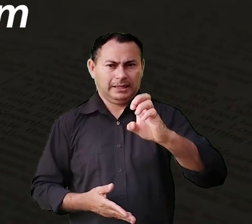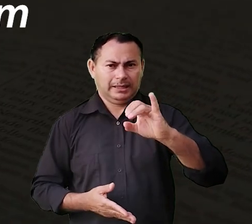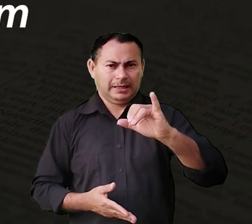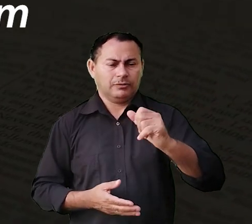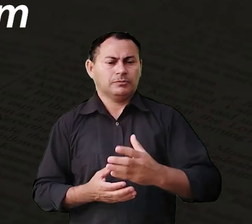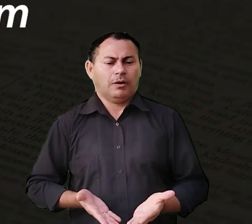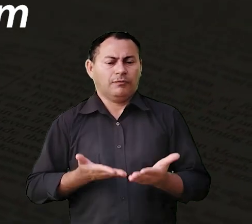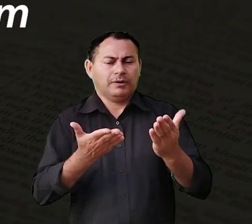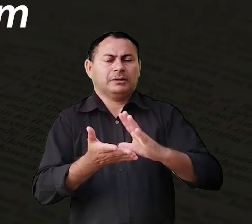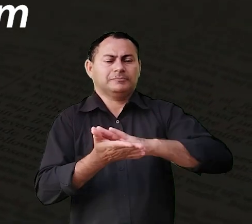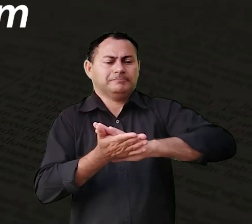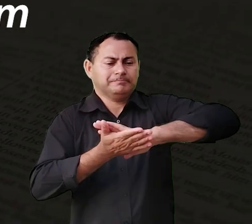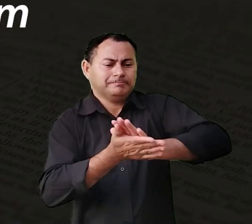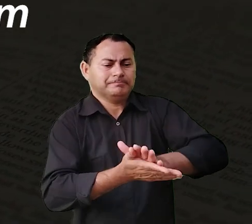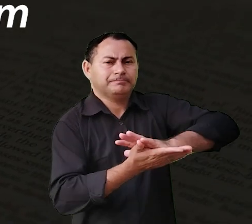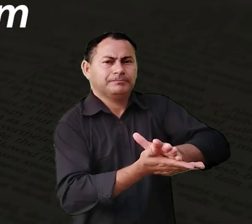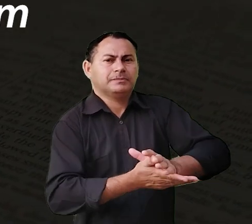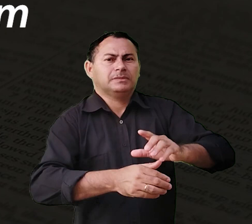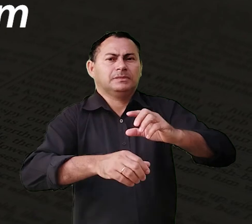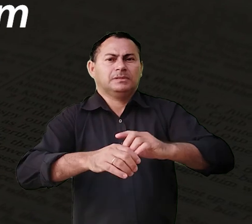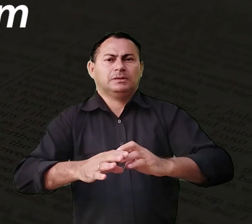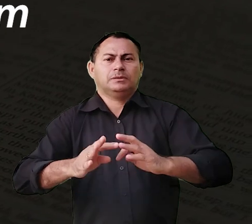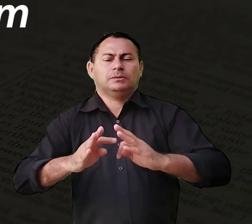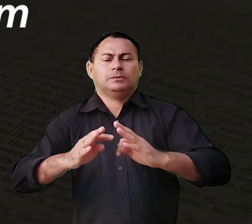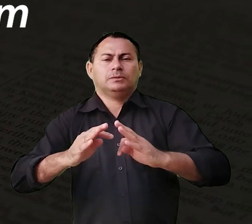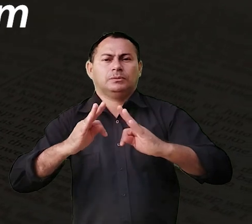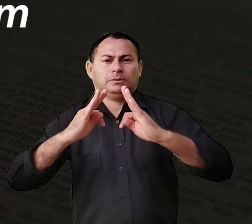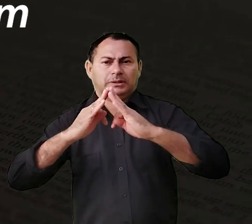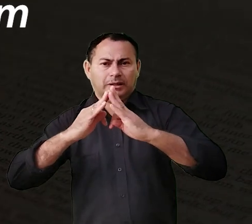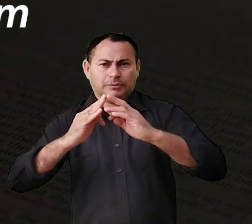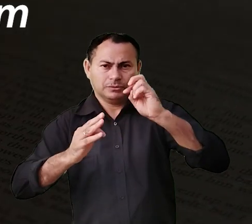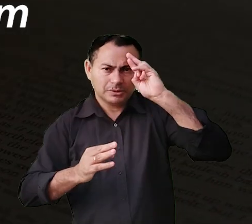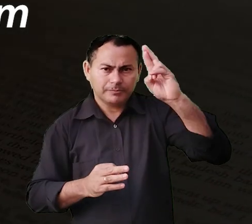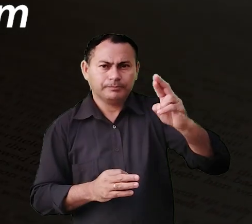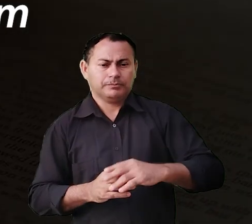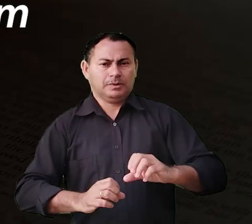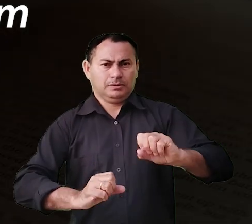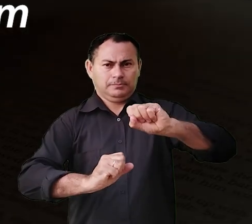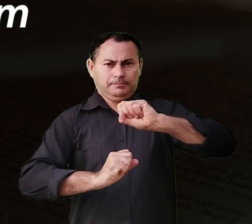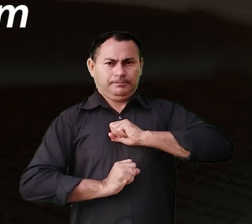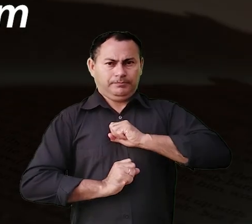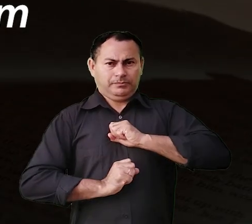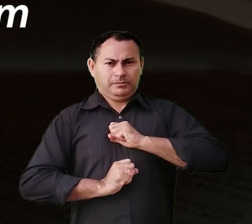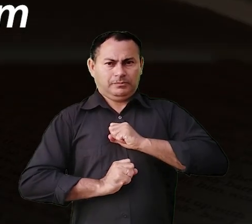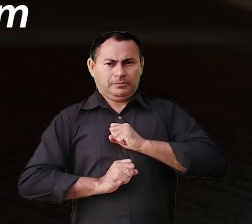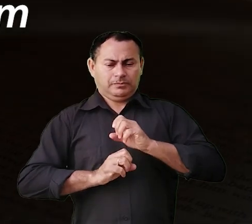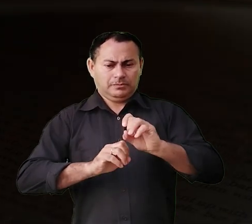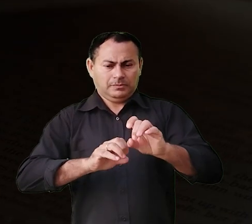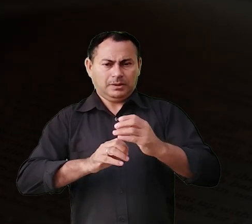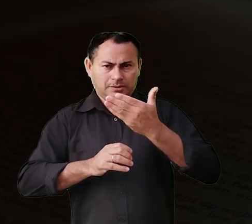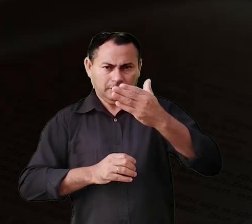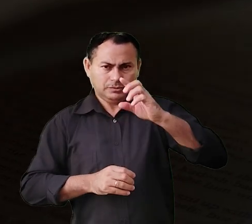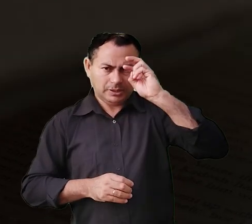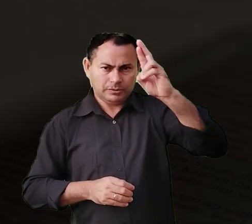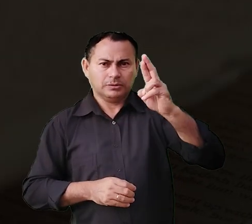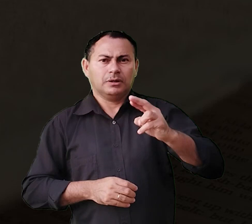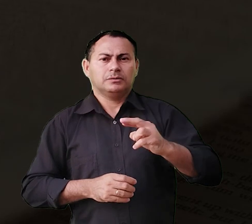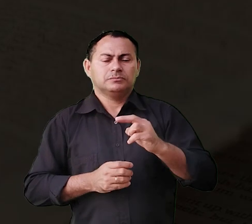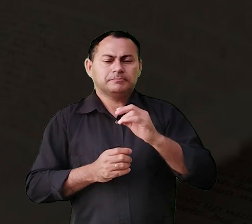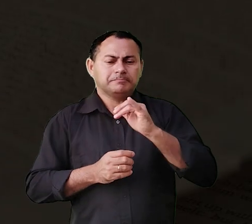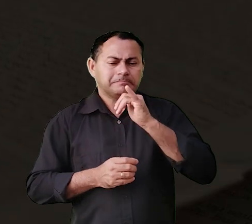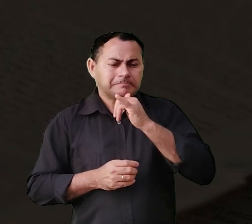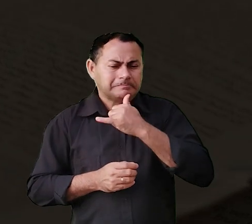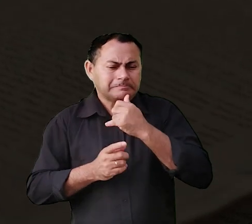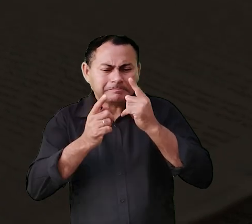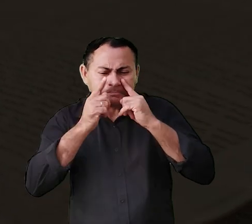e as ofertas derramadas foram eliminadas do templo do Senhor. Os sacerdotes que ministram diante do Senhor estão